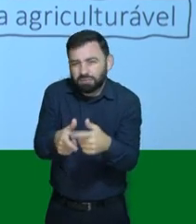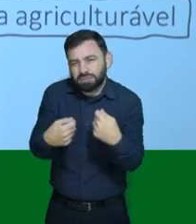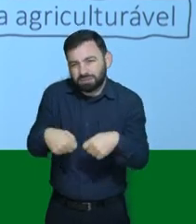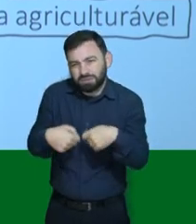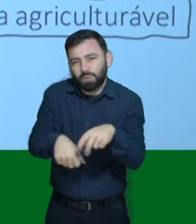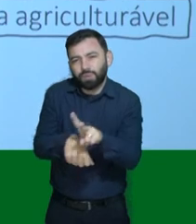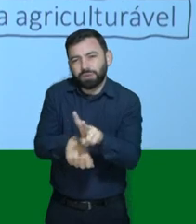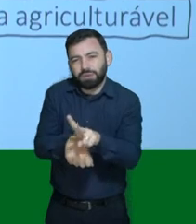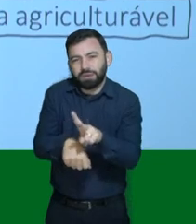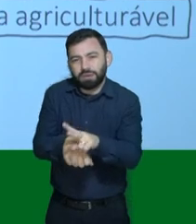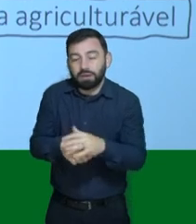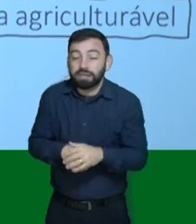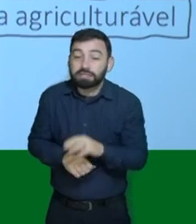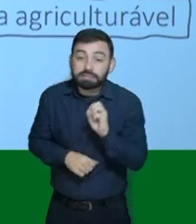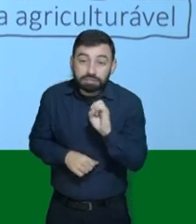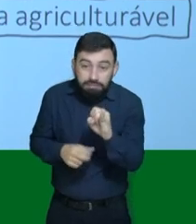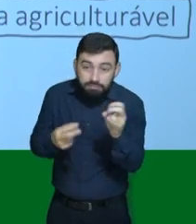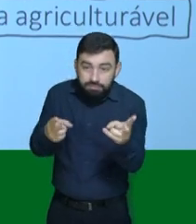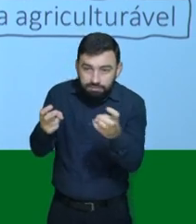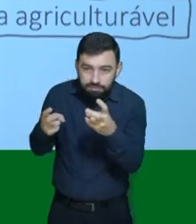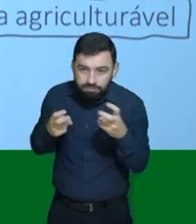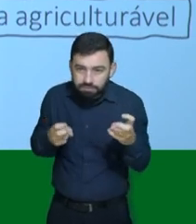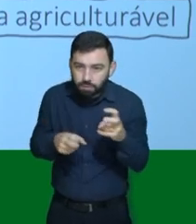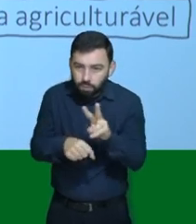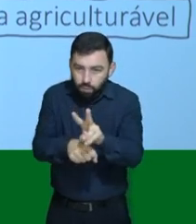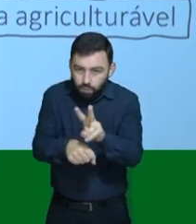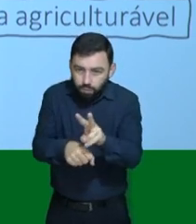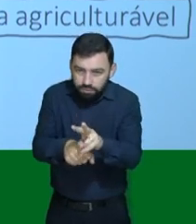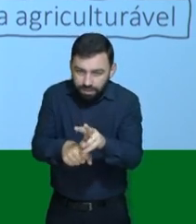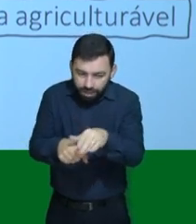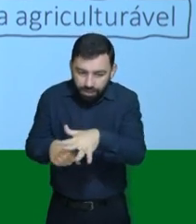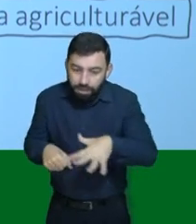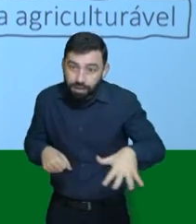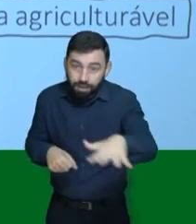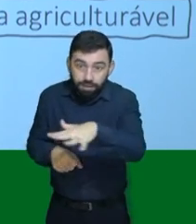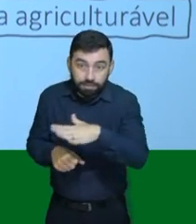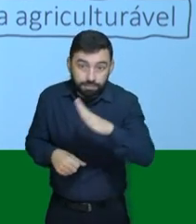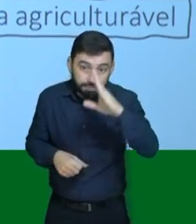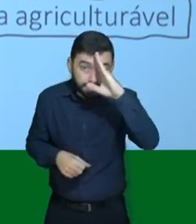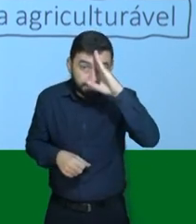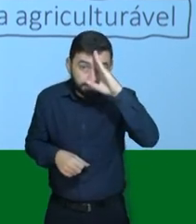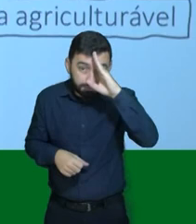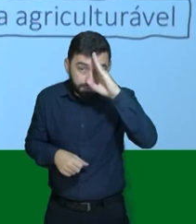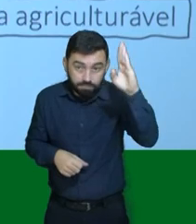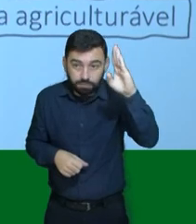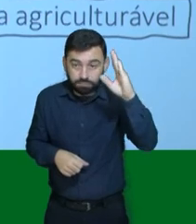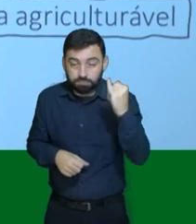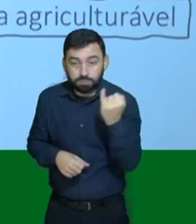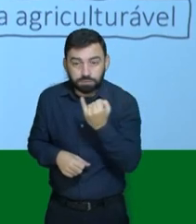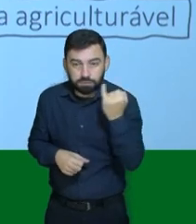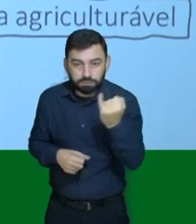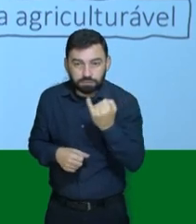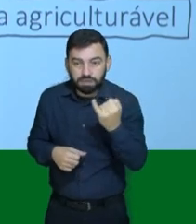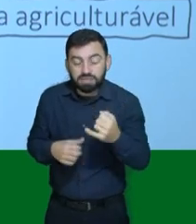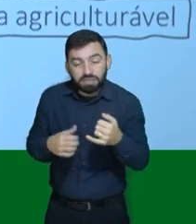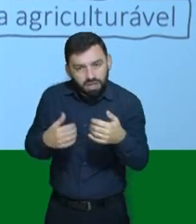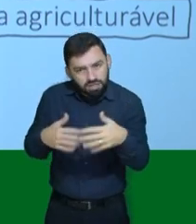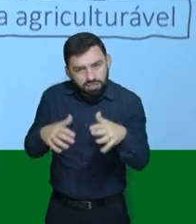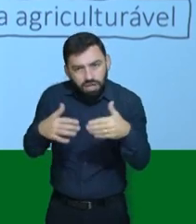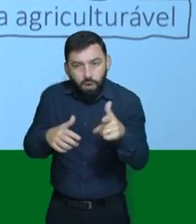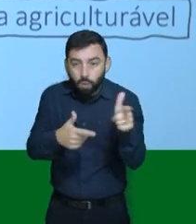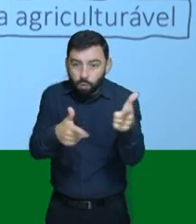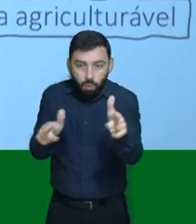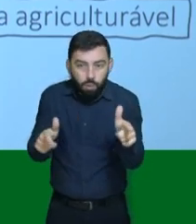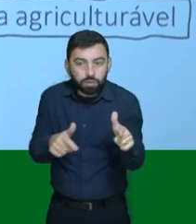tem que preservar isso. Sabe? Se você olhar, né, preserva essas áreas cruciais, e para deixar o espaço